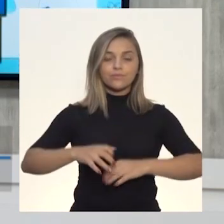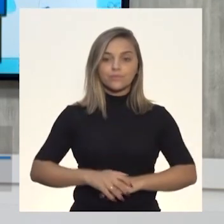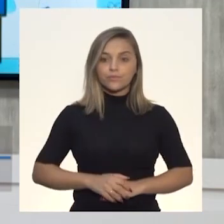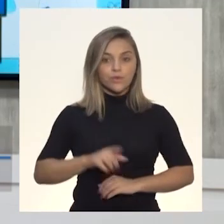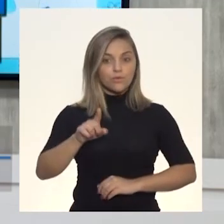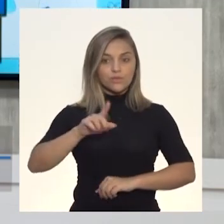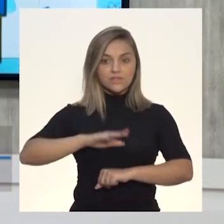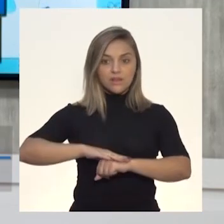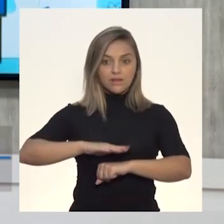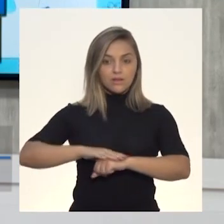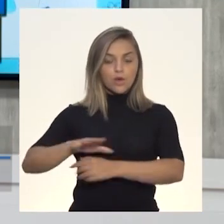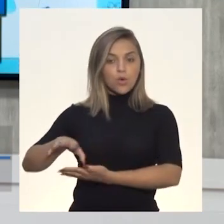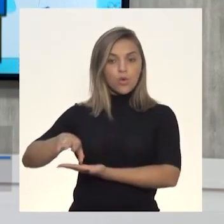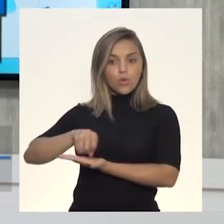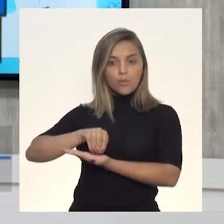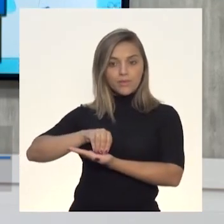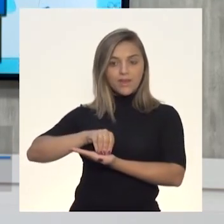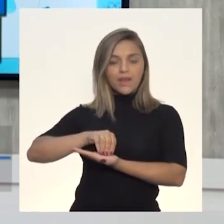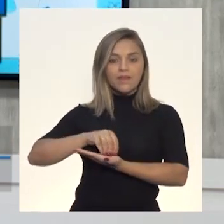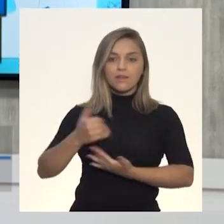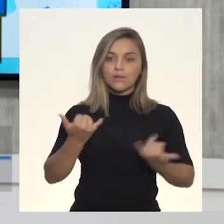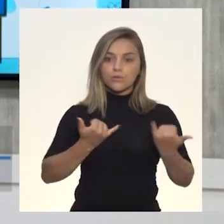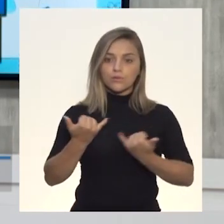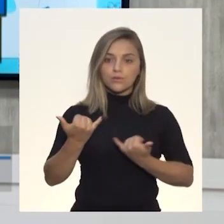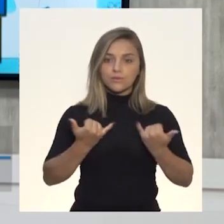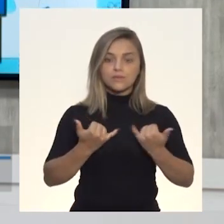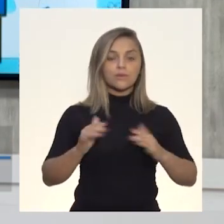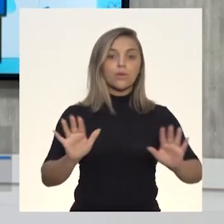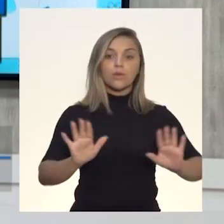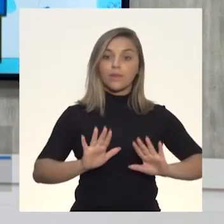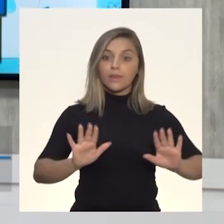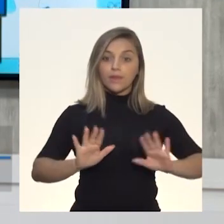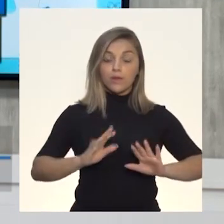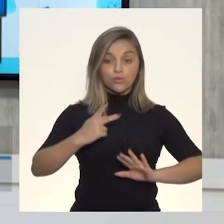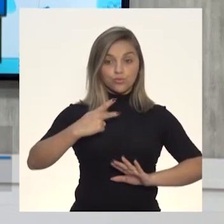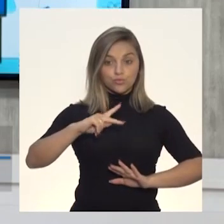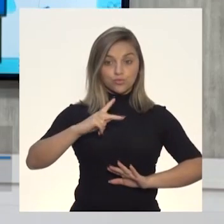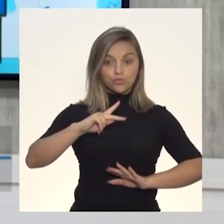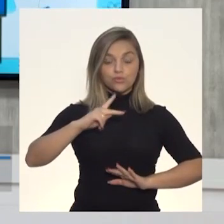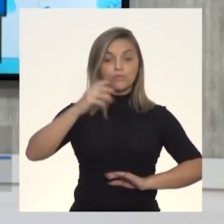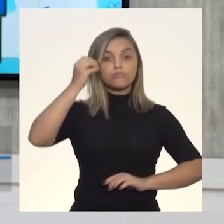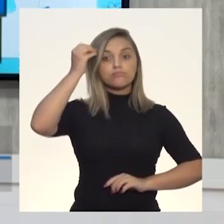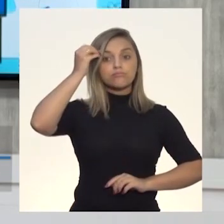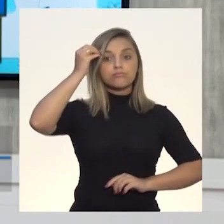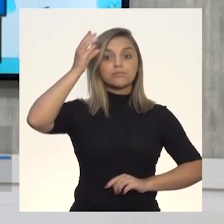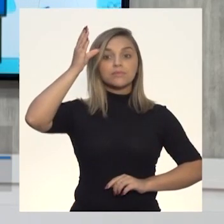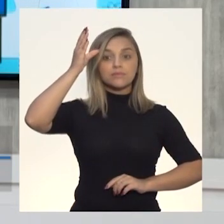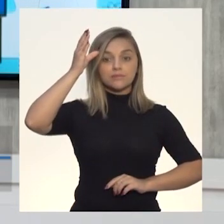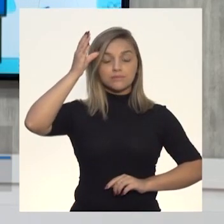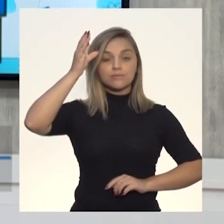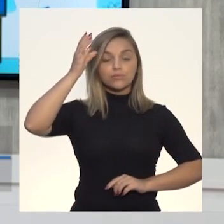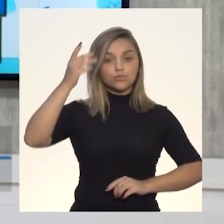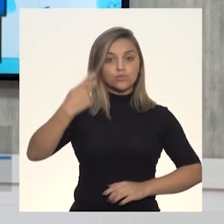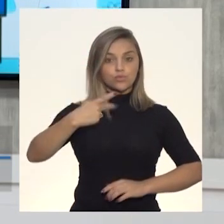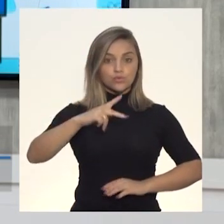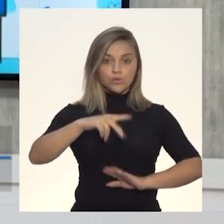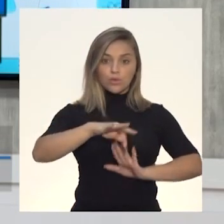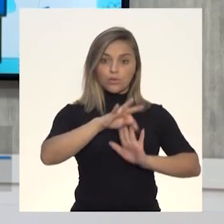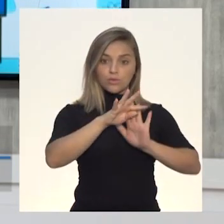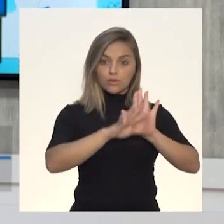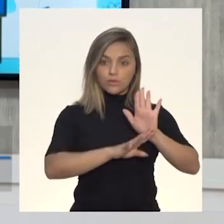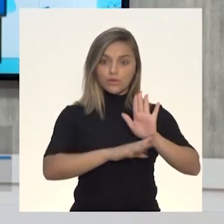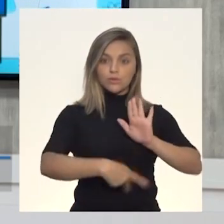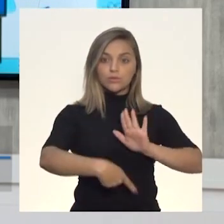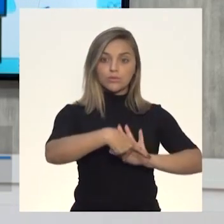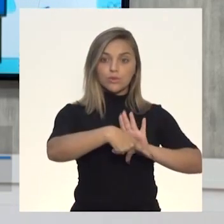você copiar essas informações pura e simplesmente, é para você criar um sentido para elas dentro do seu texto. Então, regra de